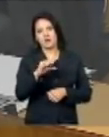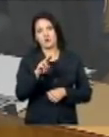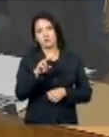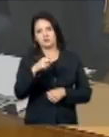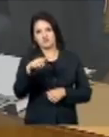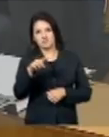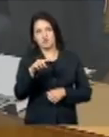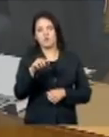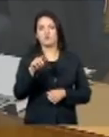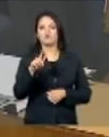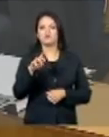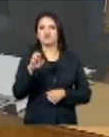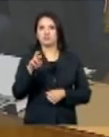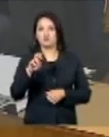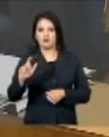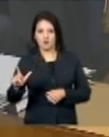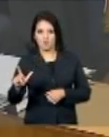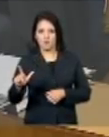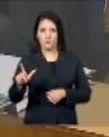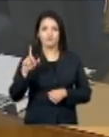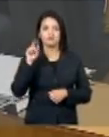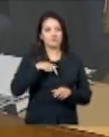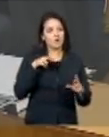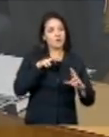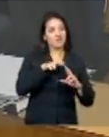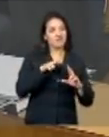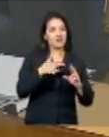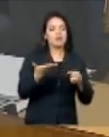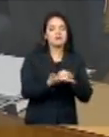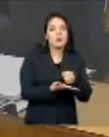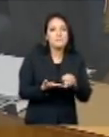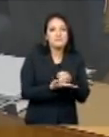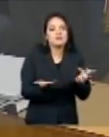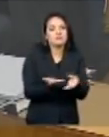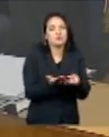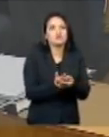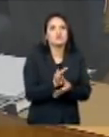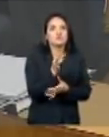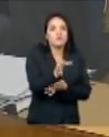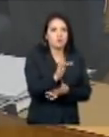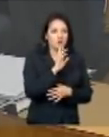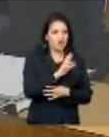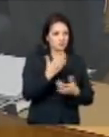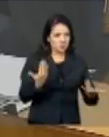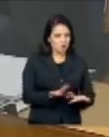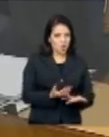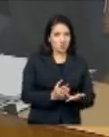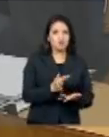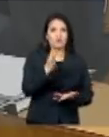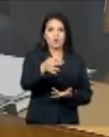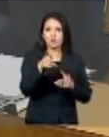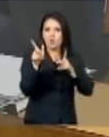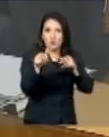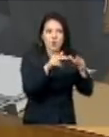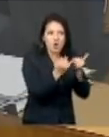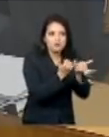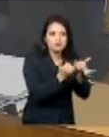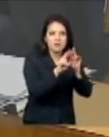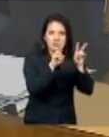virtual que tem servido na dicção de alguns colegas inclusive